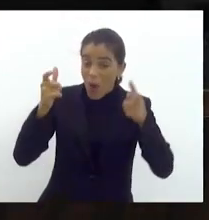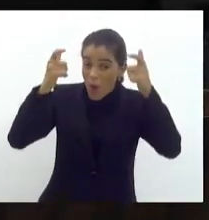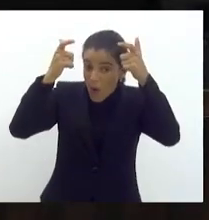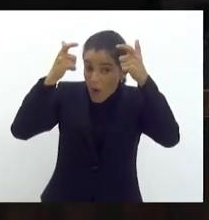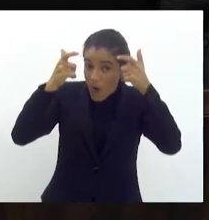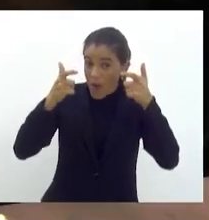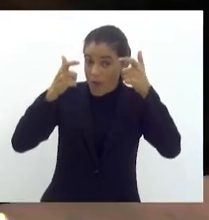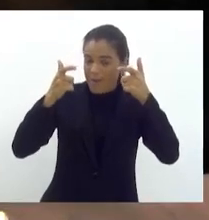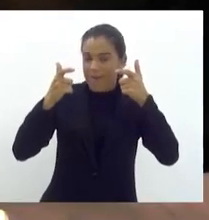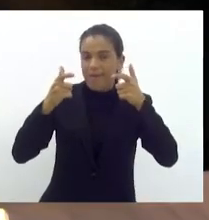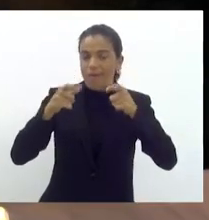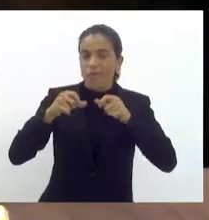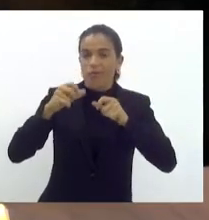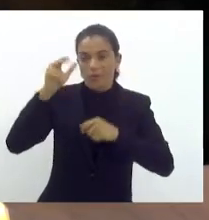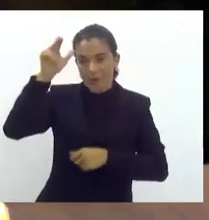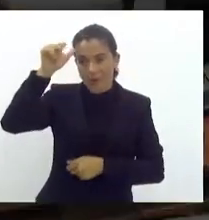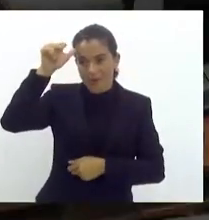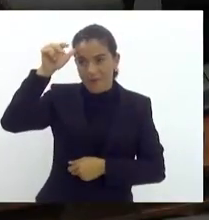gato